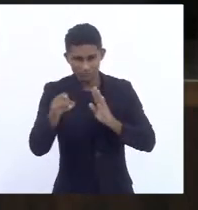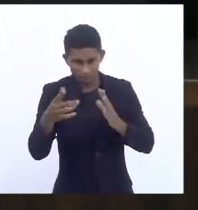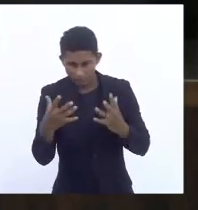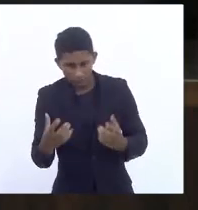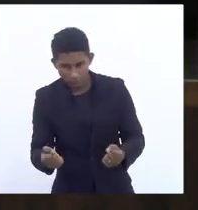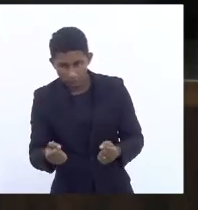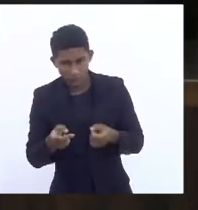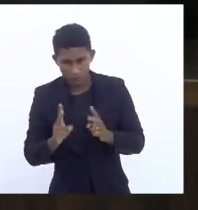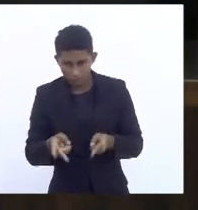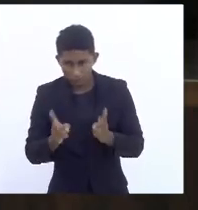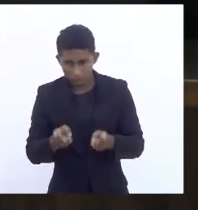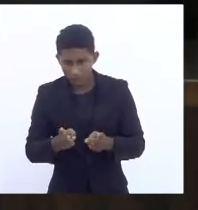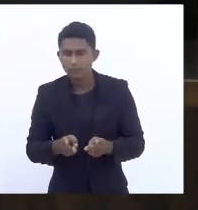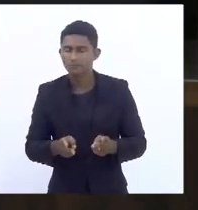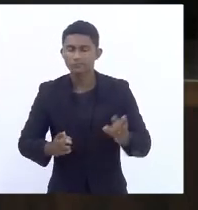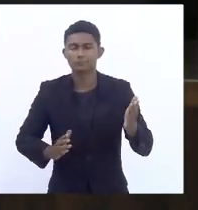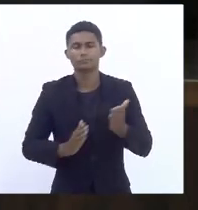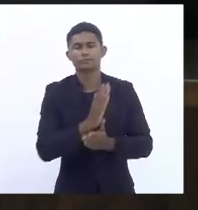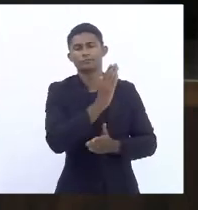estão.